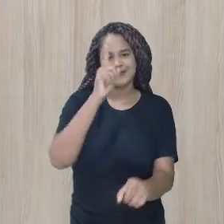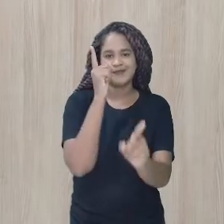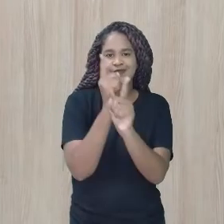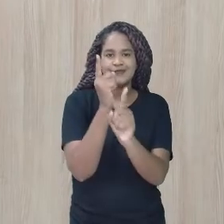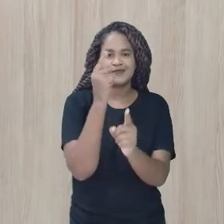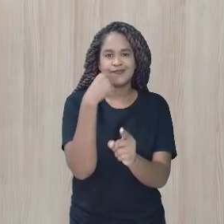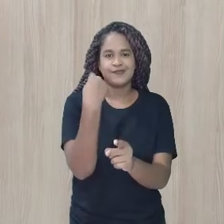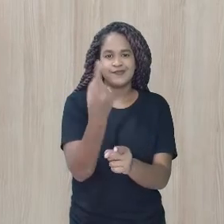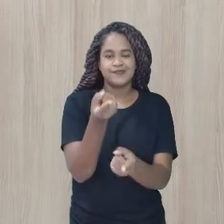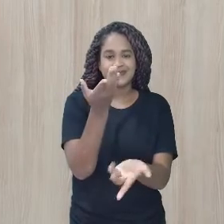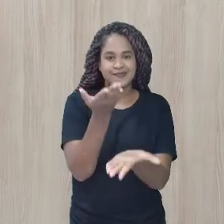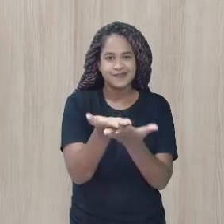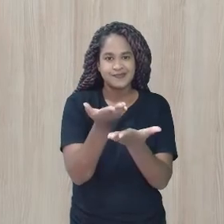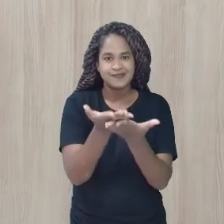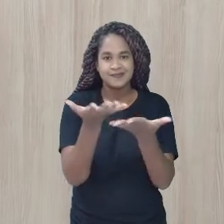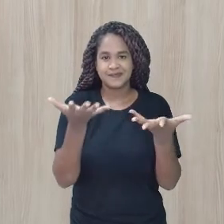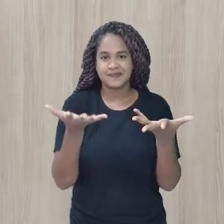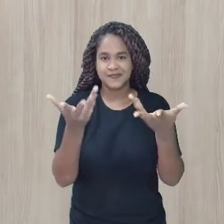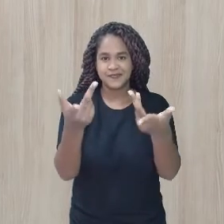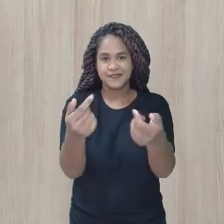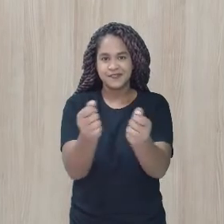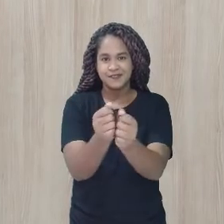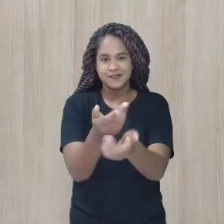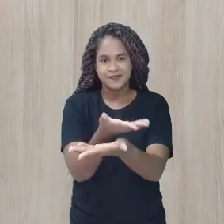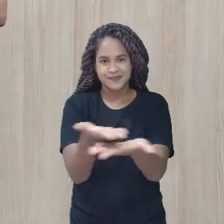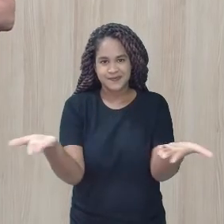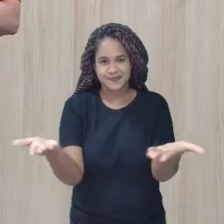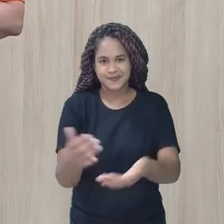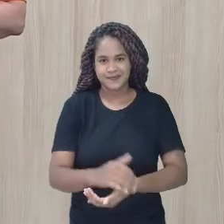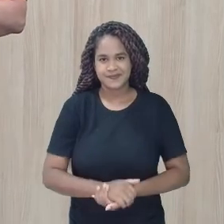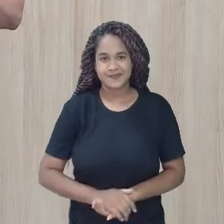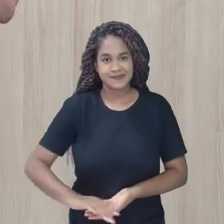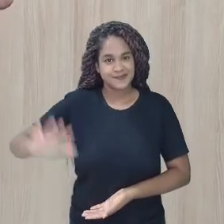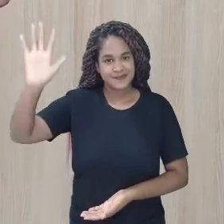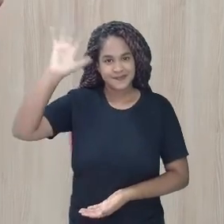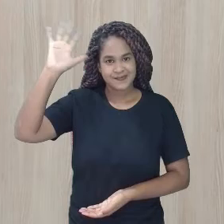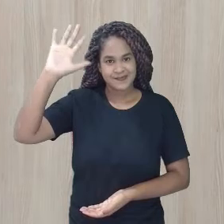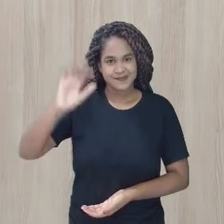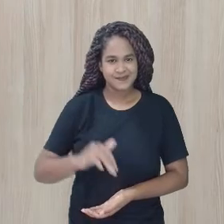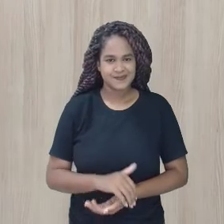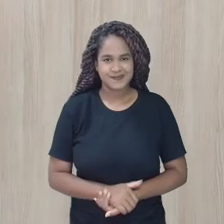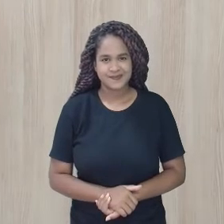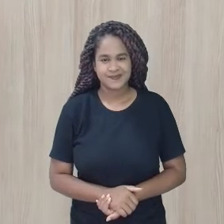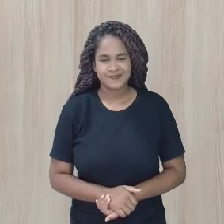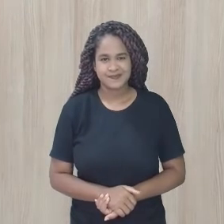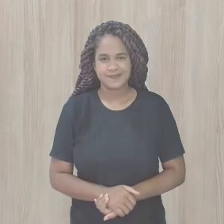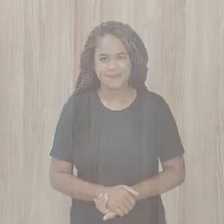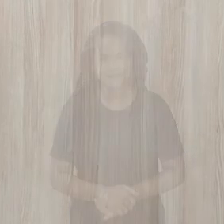até a próxima aula. É maravilhoso estar com vocês. Tchau, pessoal!